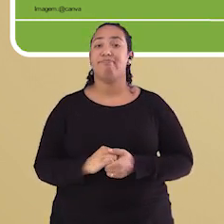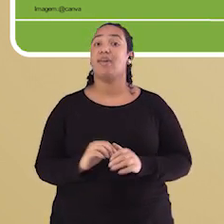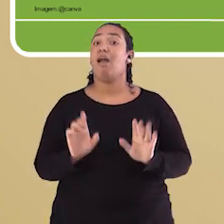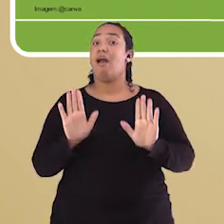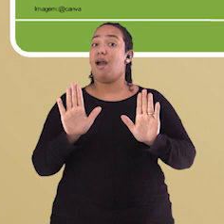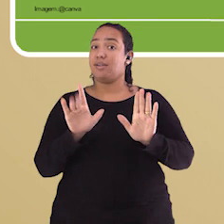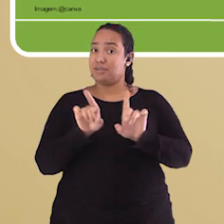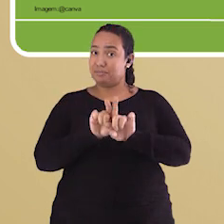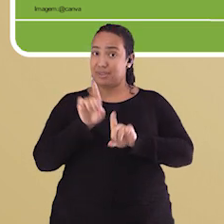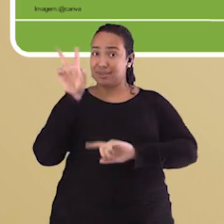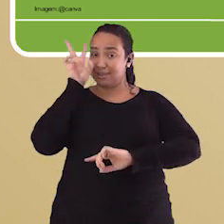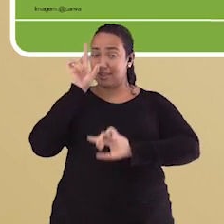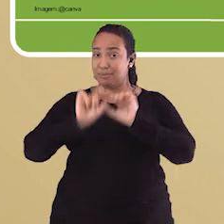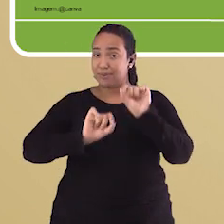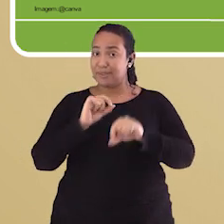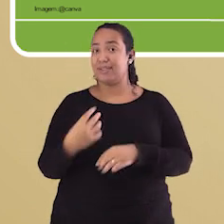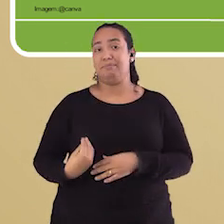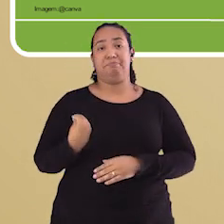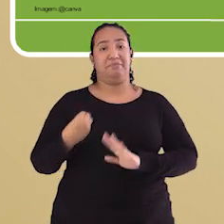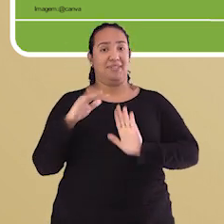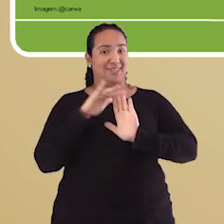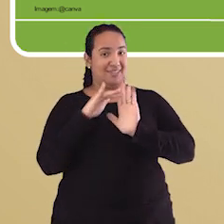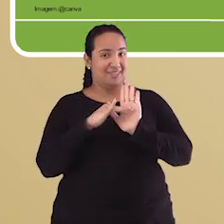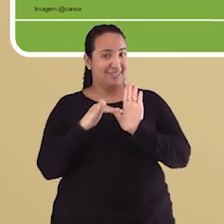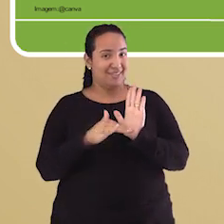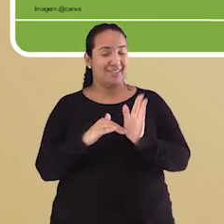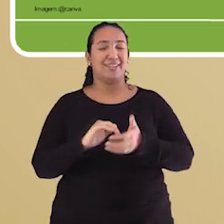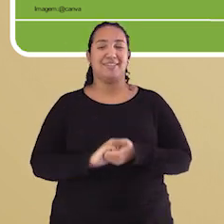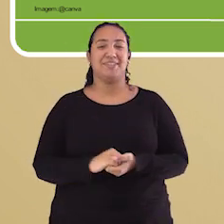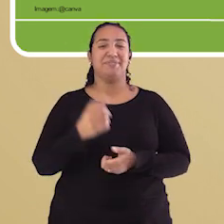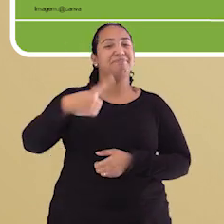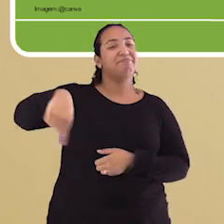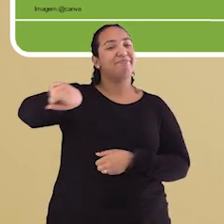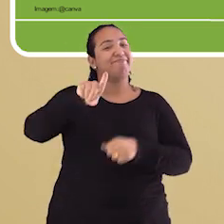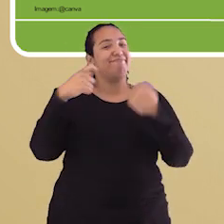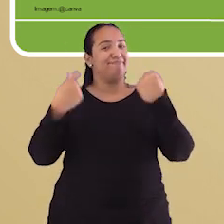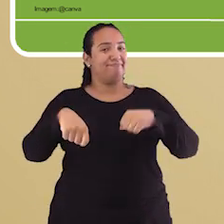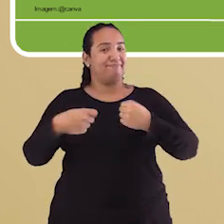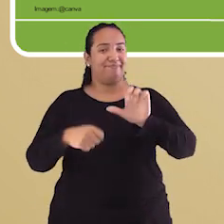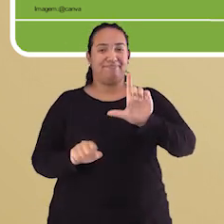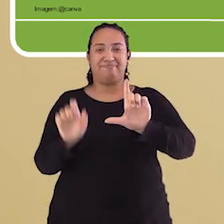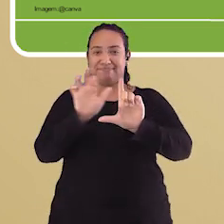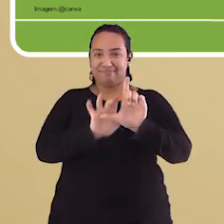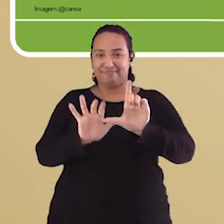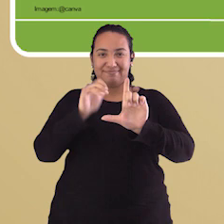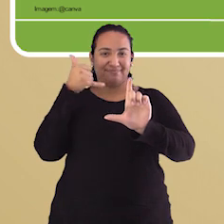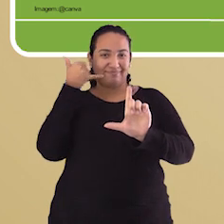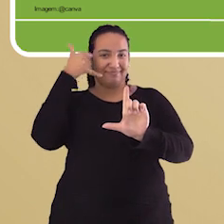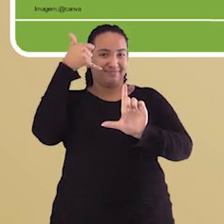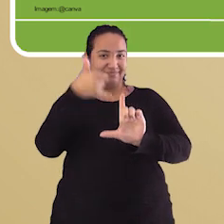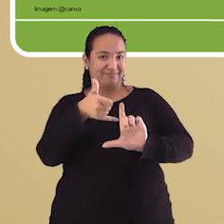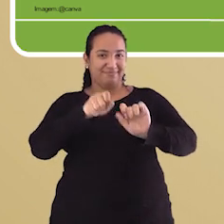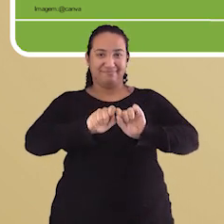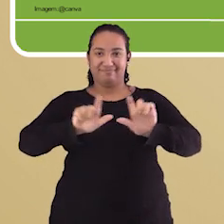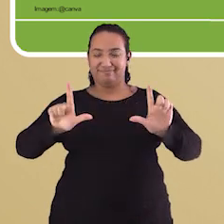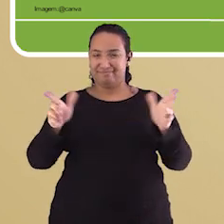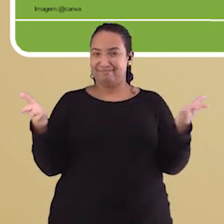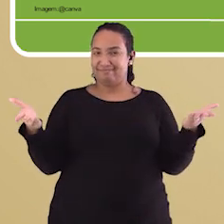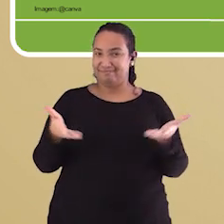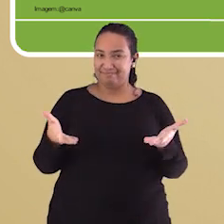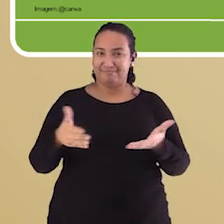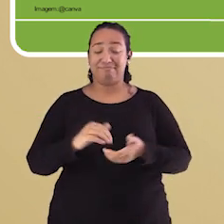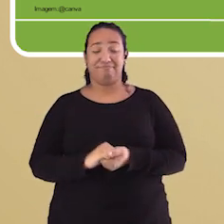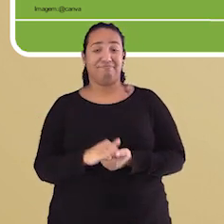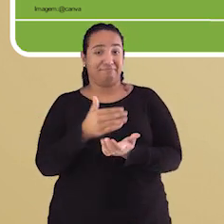esquecendo. Não se esqueça da lista de presença. Basta você apontar o seu celular para o QR Code que está aí na sua